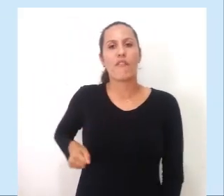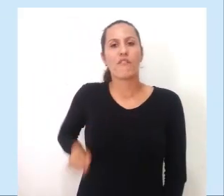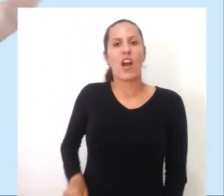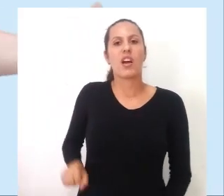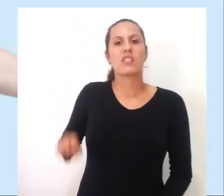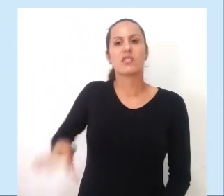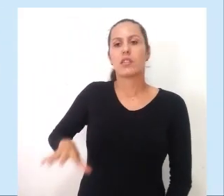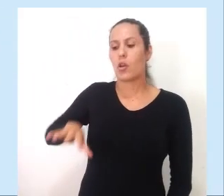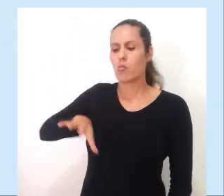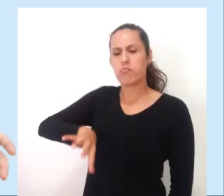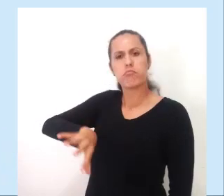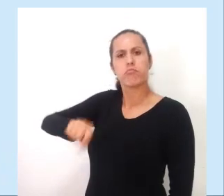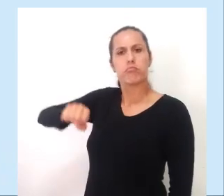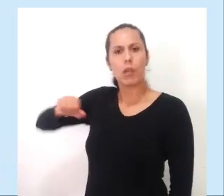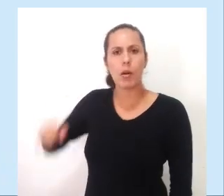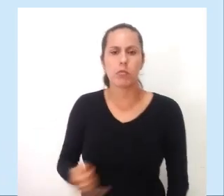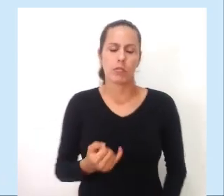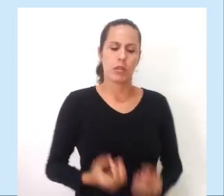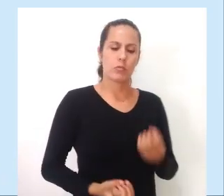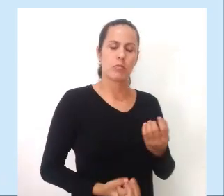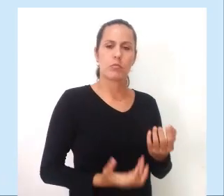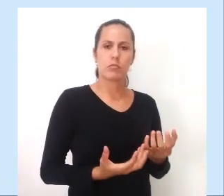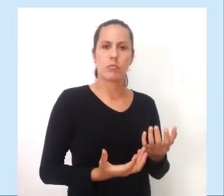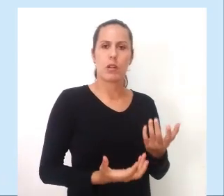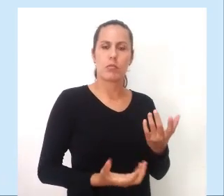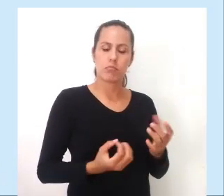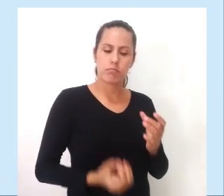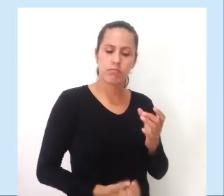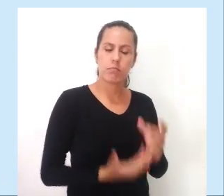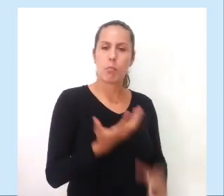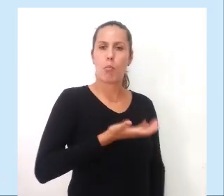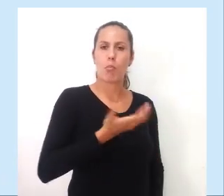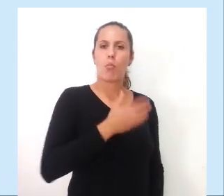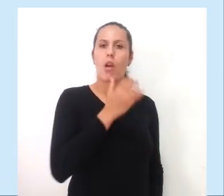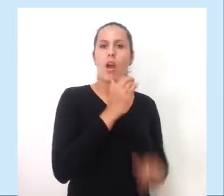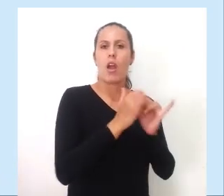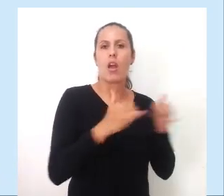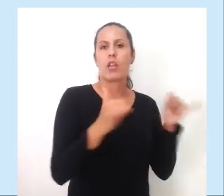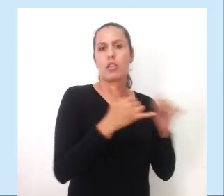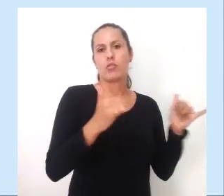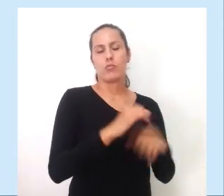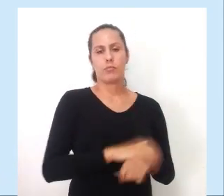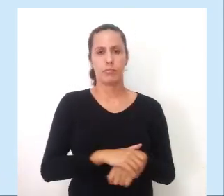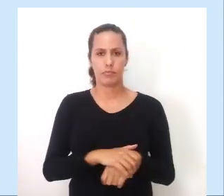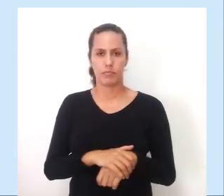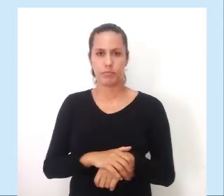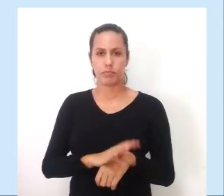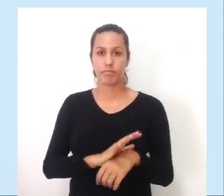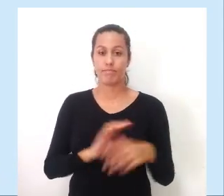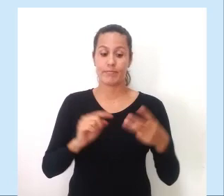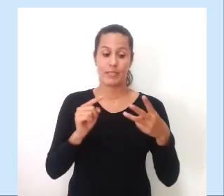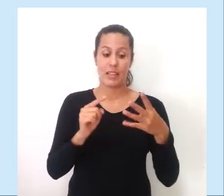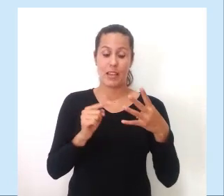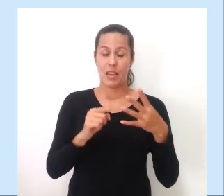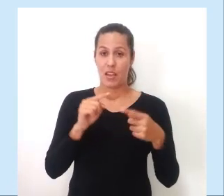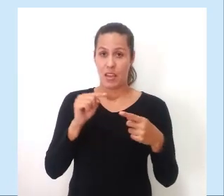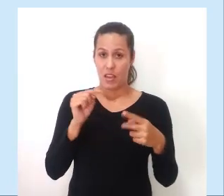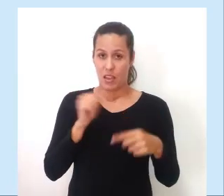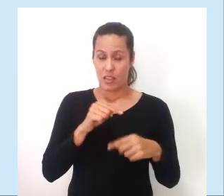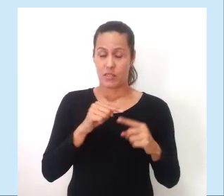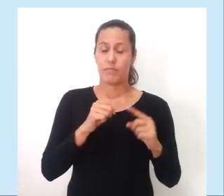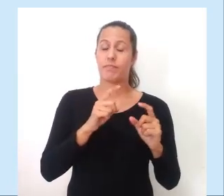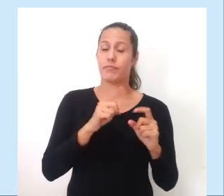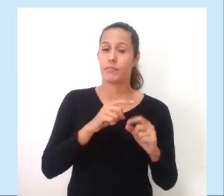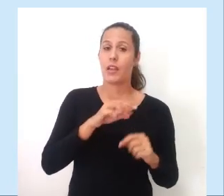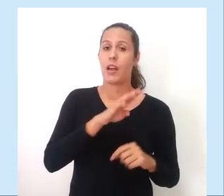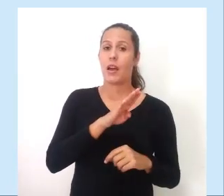com as fezes do gado para gerar energia. Então vejam bem, essa energia,